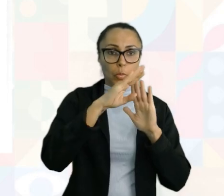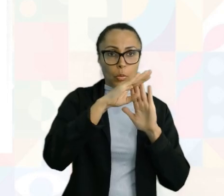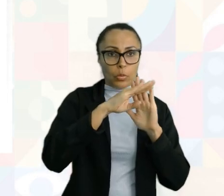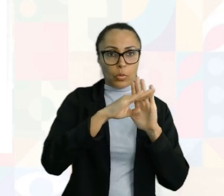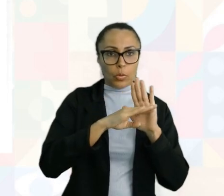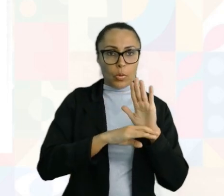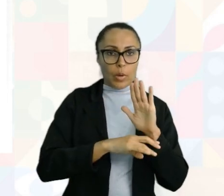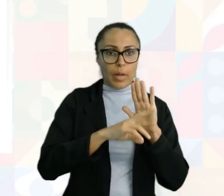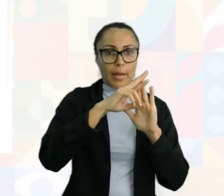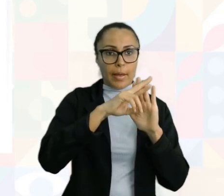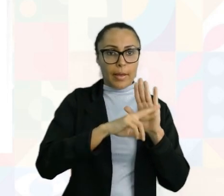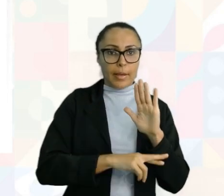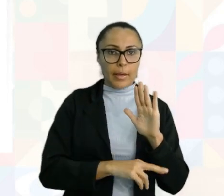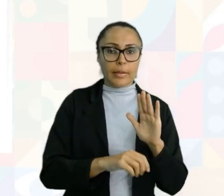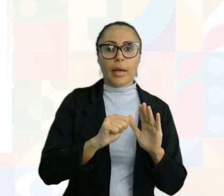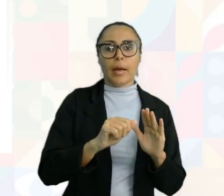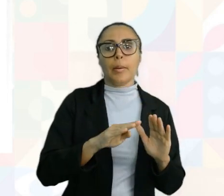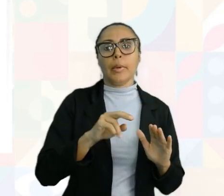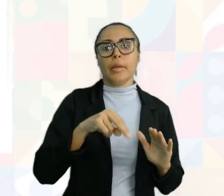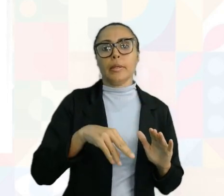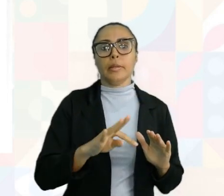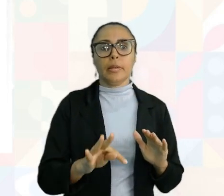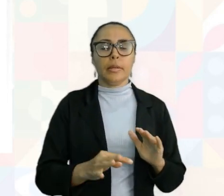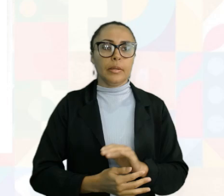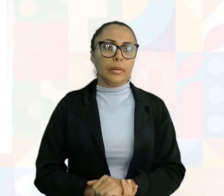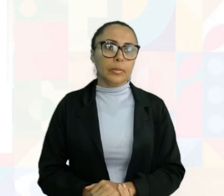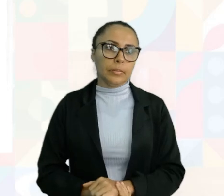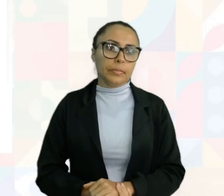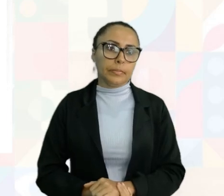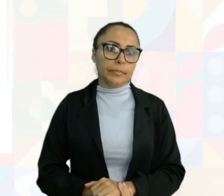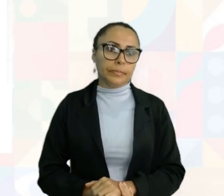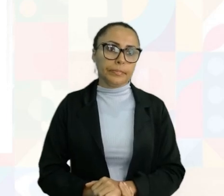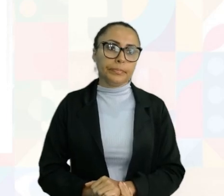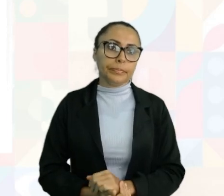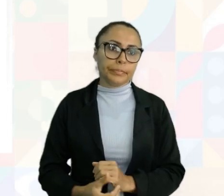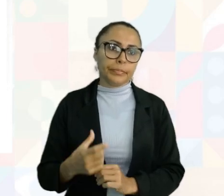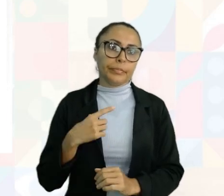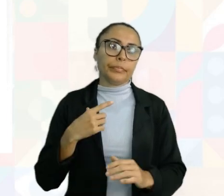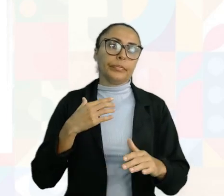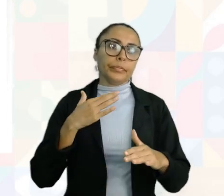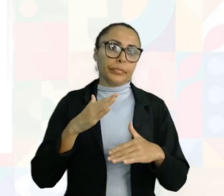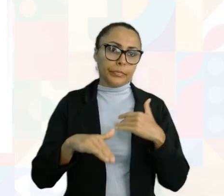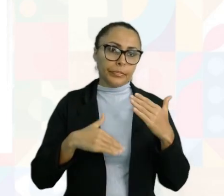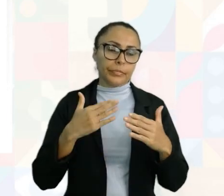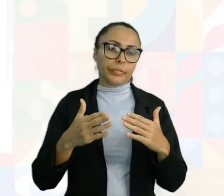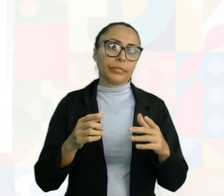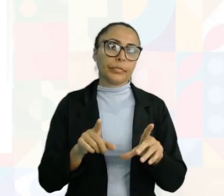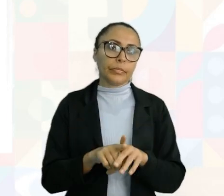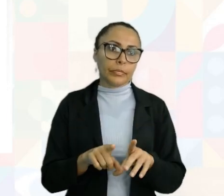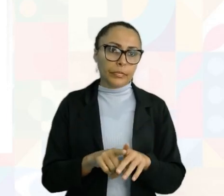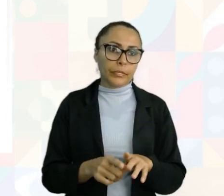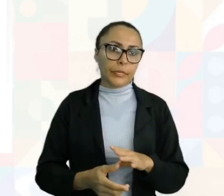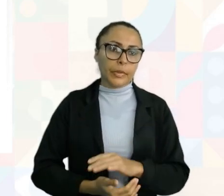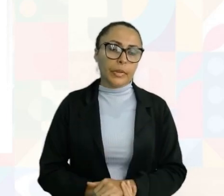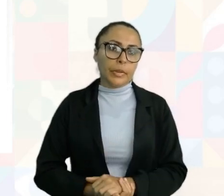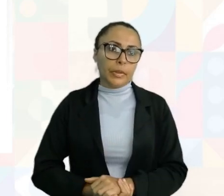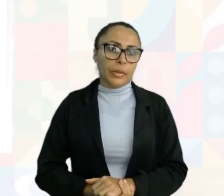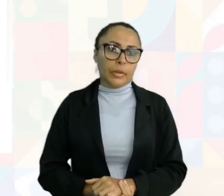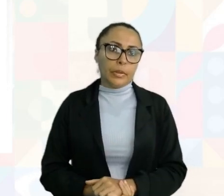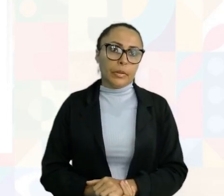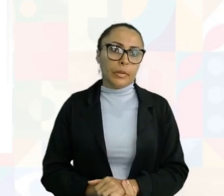tá certo? Aqui a gente tem um processo de rebatimento, né? Uma forma